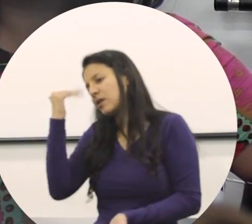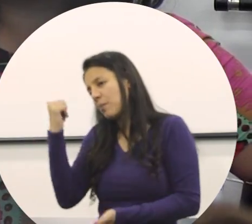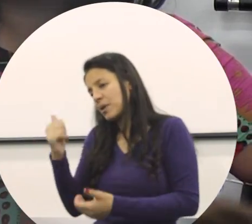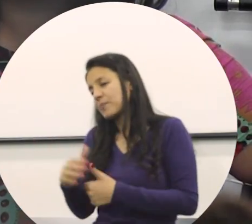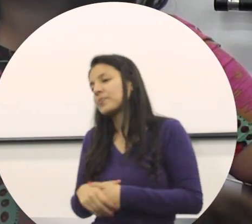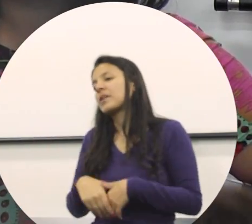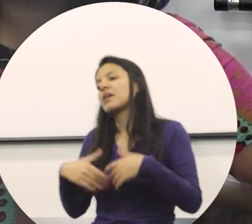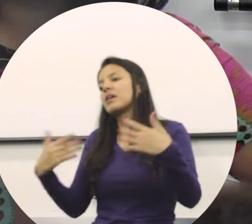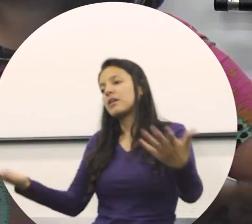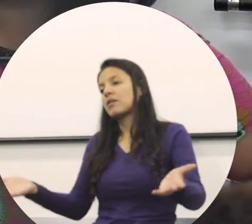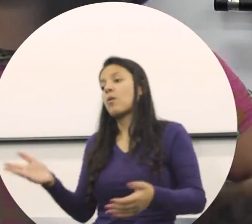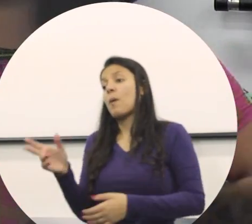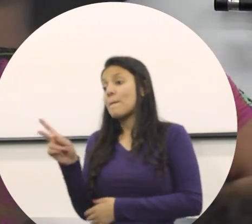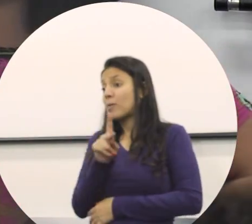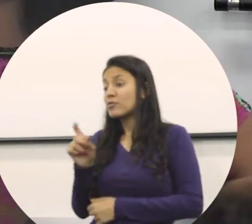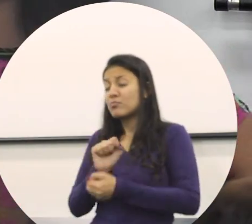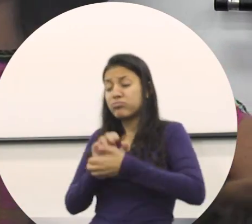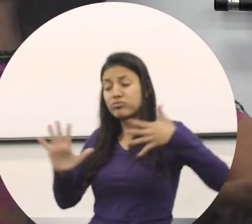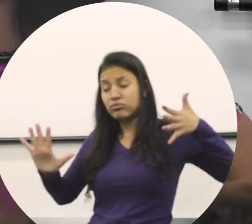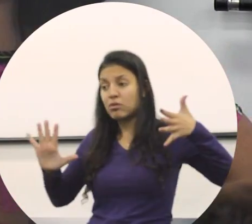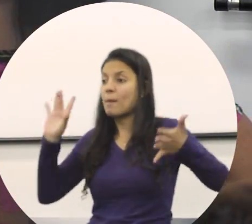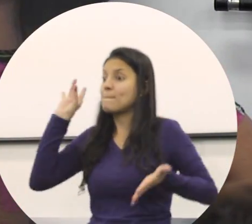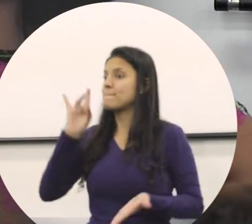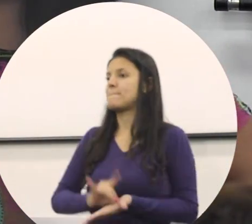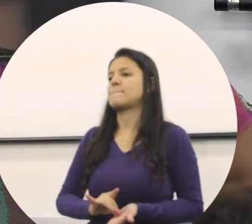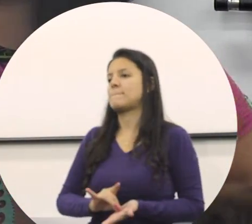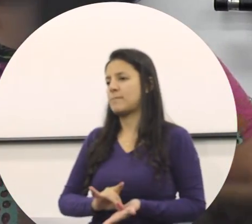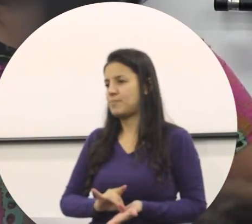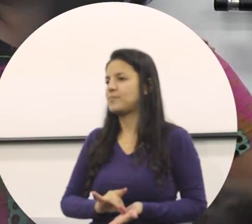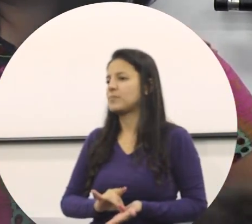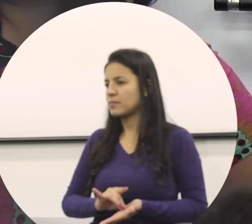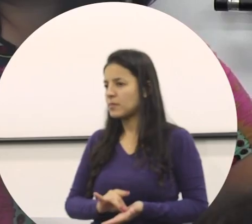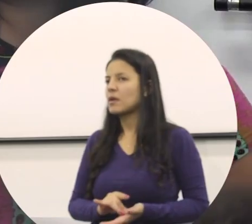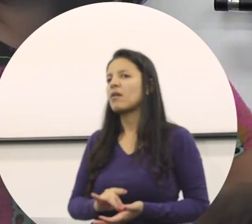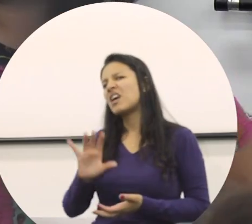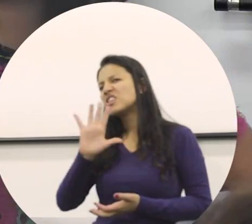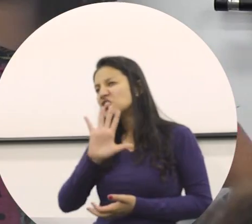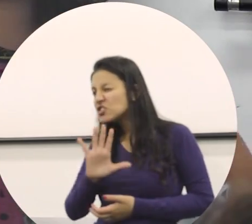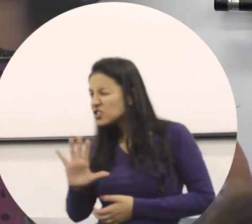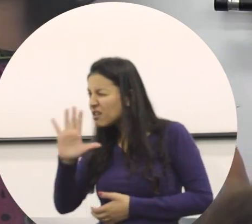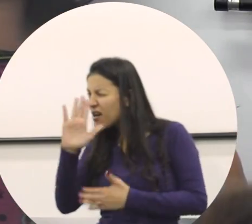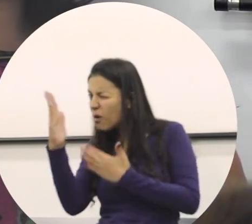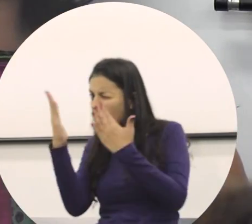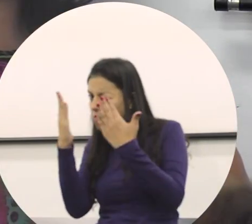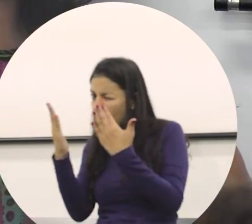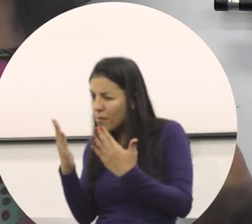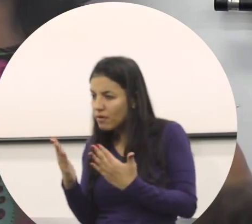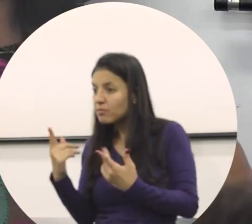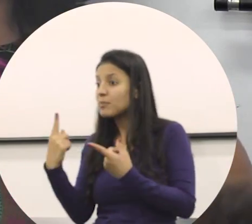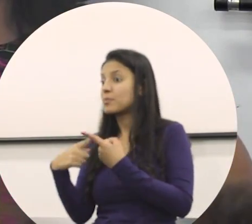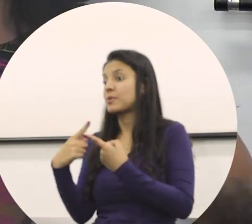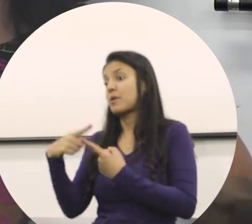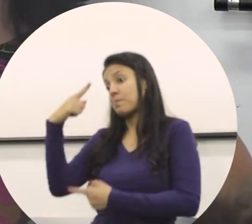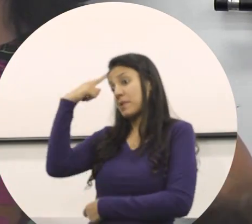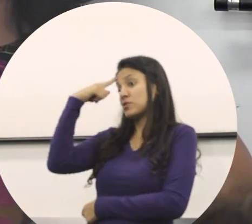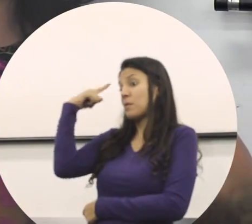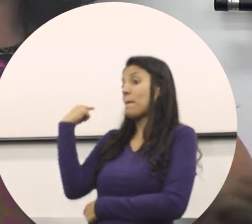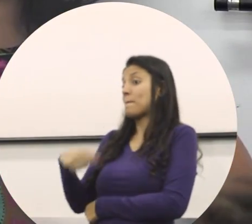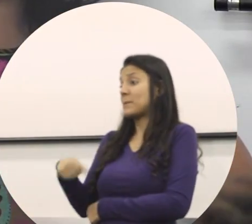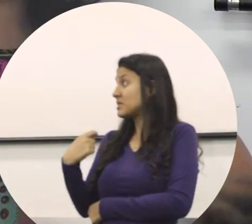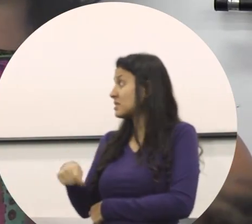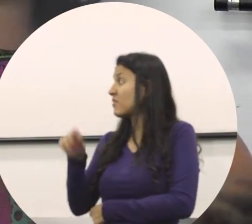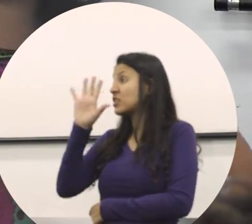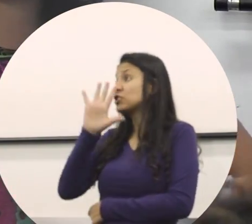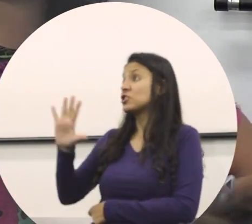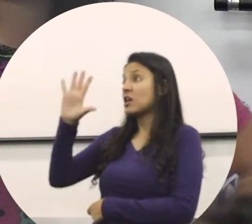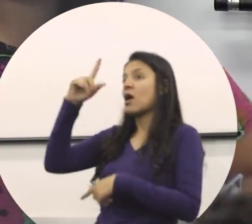da fluência absoluta do docente, né, a gente fez muito geral ainda, tá, pessoal? Porque a gente achou que a gente tinha que discutir essas questões